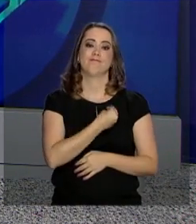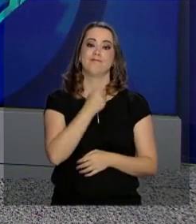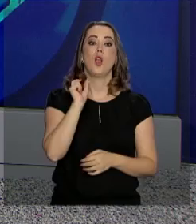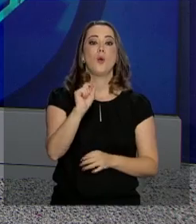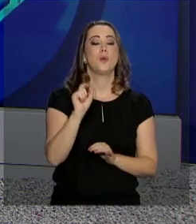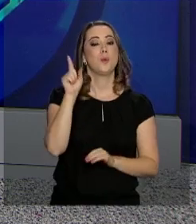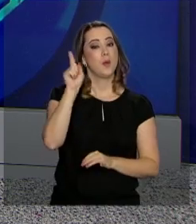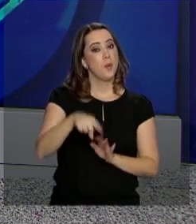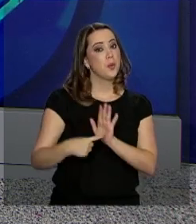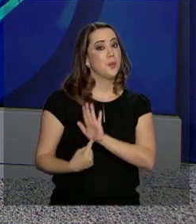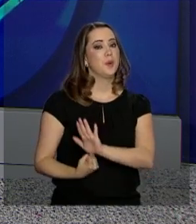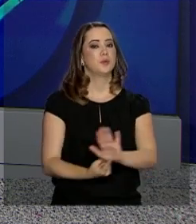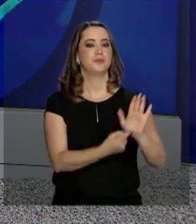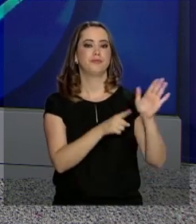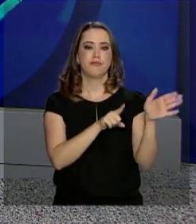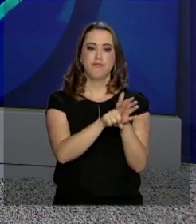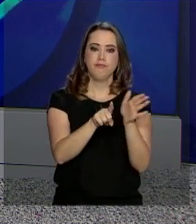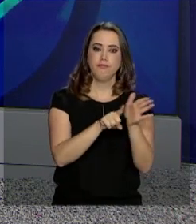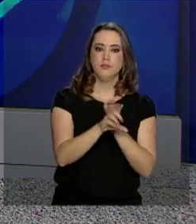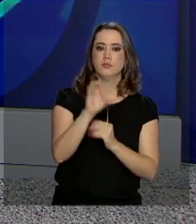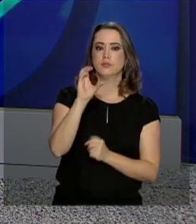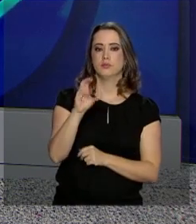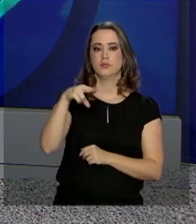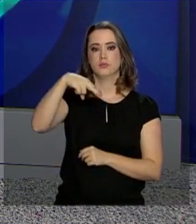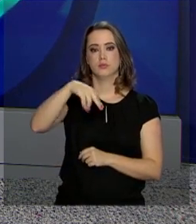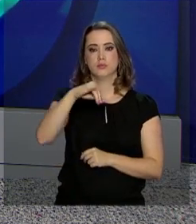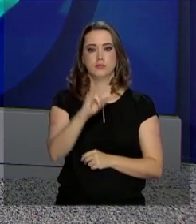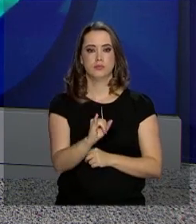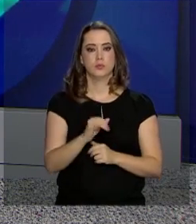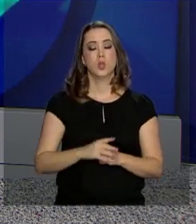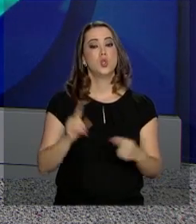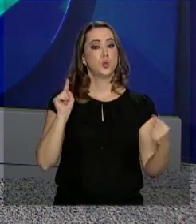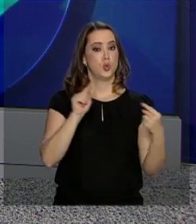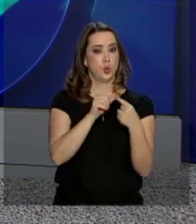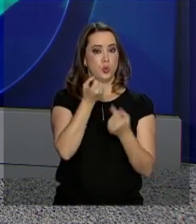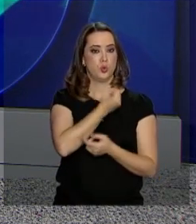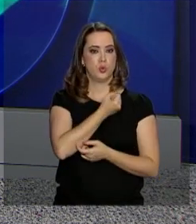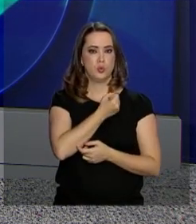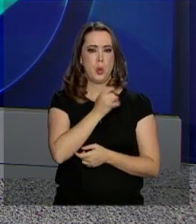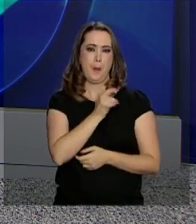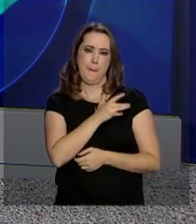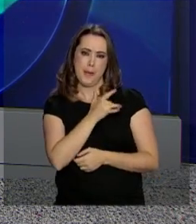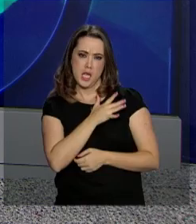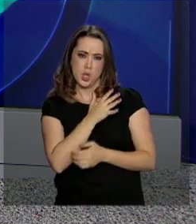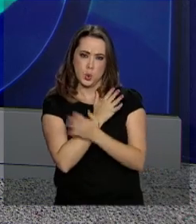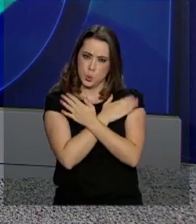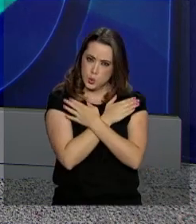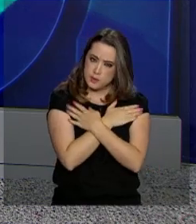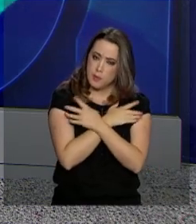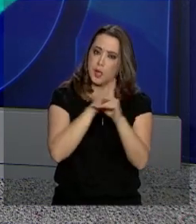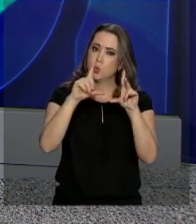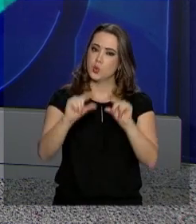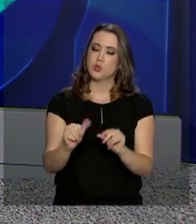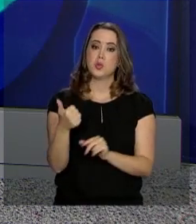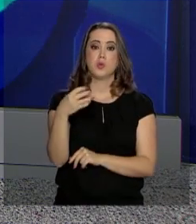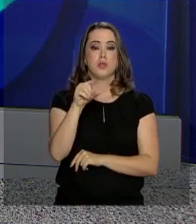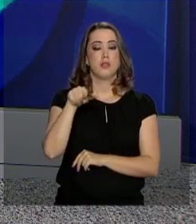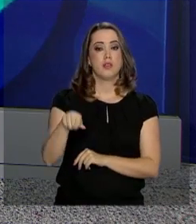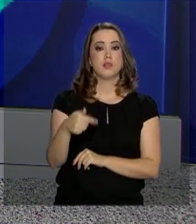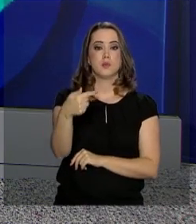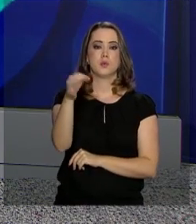vida. É o que mostra um levantamento da Confederação Nacional da Indústria. De acordo com os dados, o medo do desemprego caiu